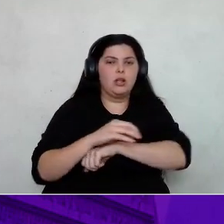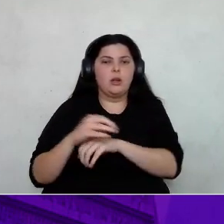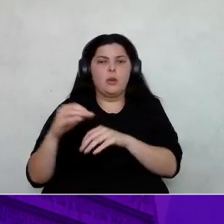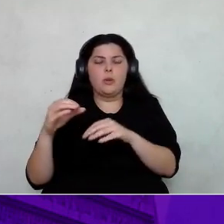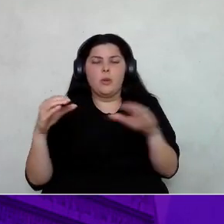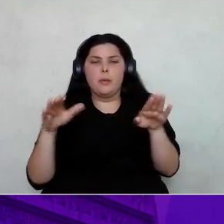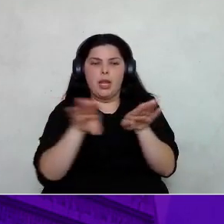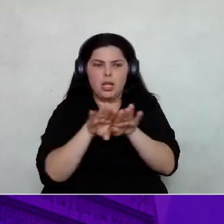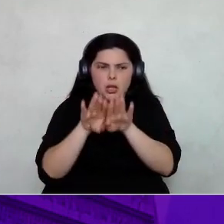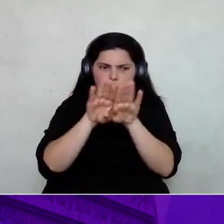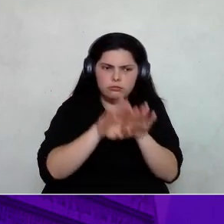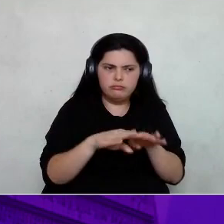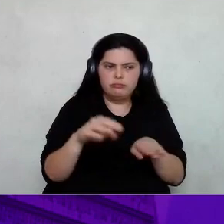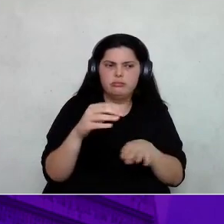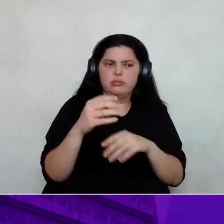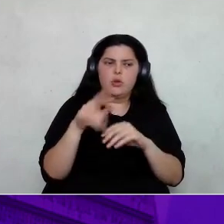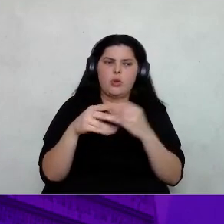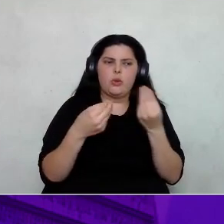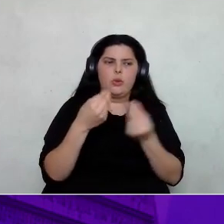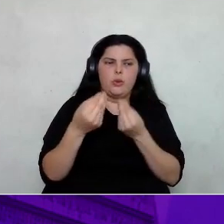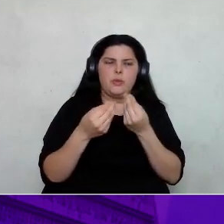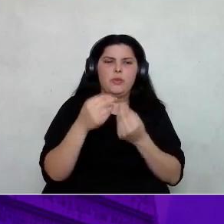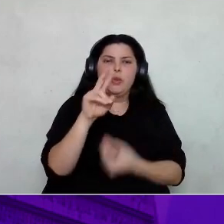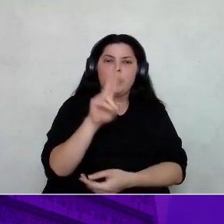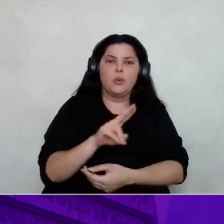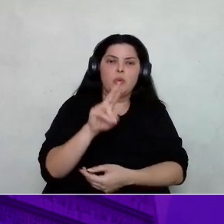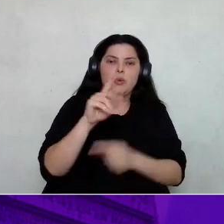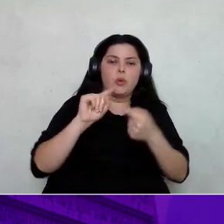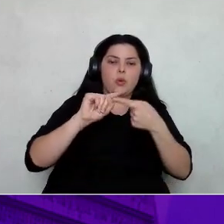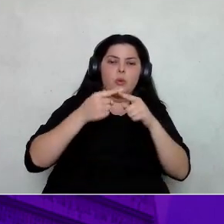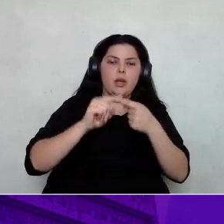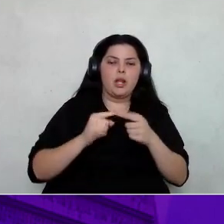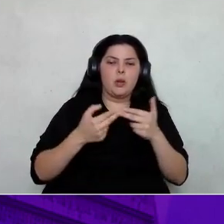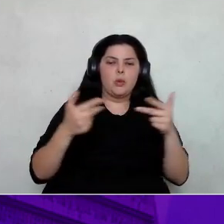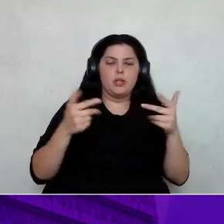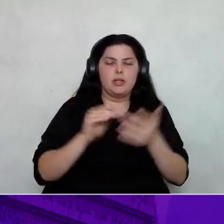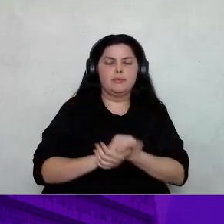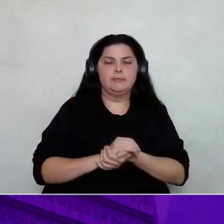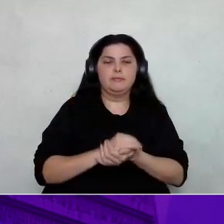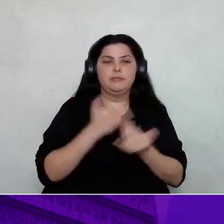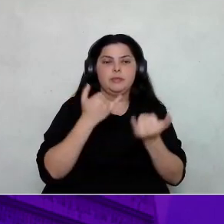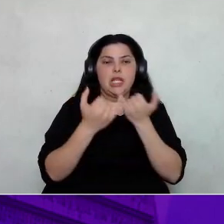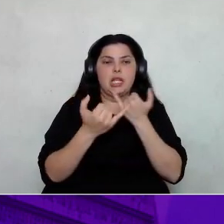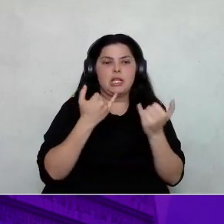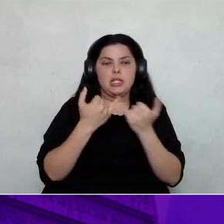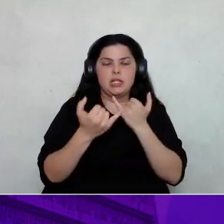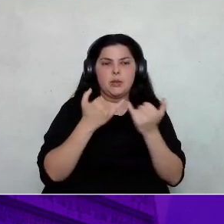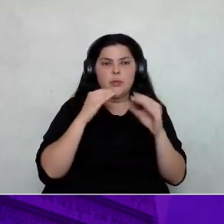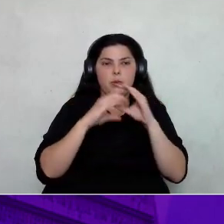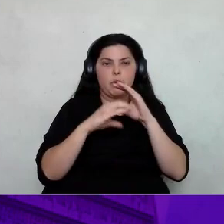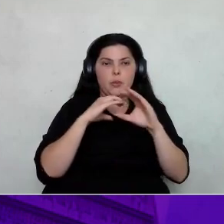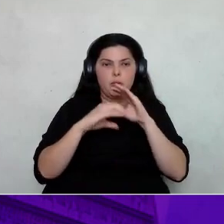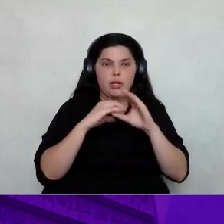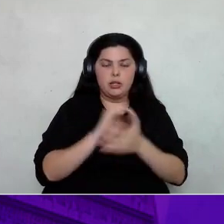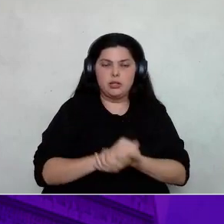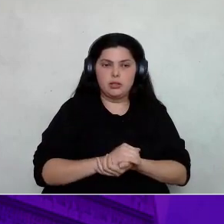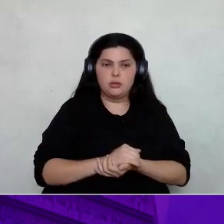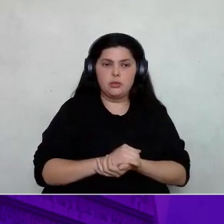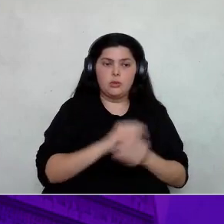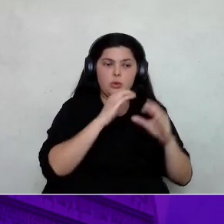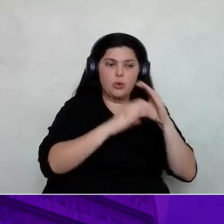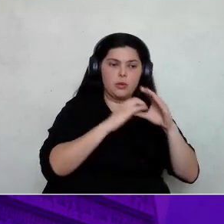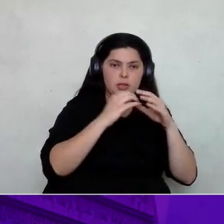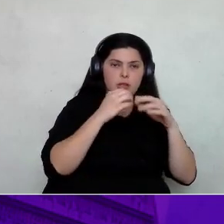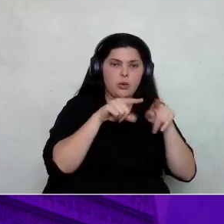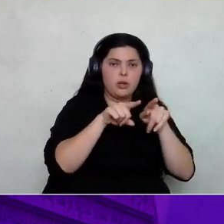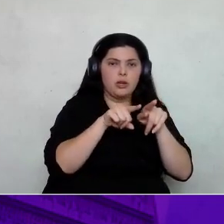ter usos combinados das coisas. Como é o exemplo de comunicação. Você pode ter comunicação síncrona para uma coisa e